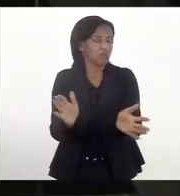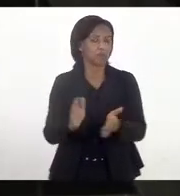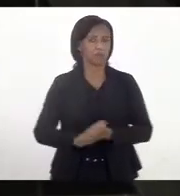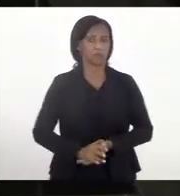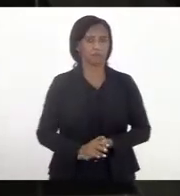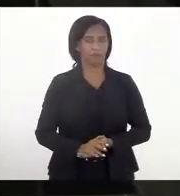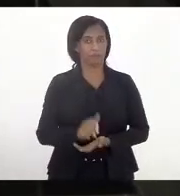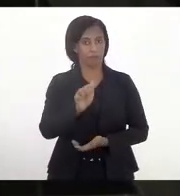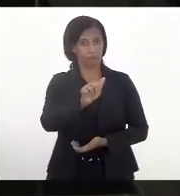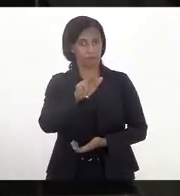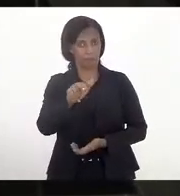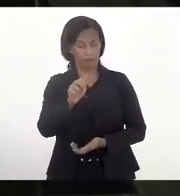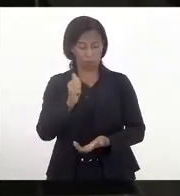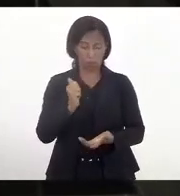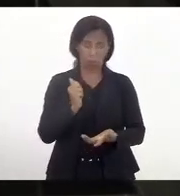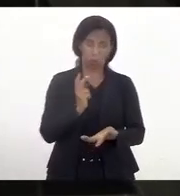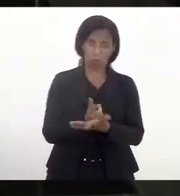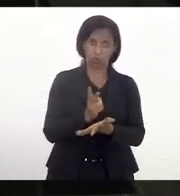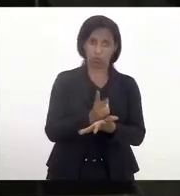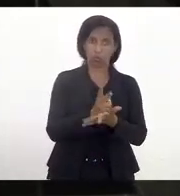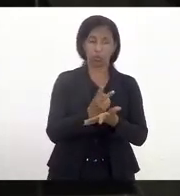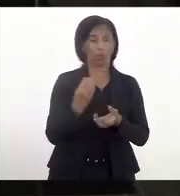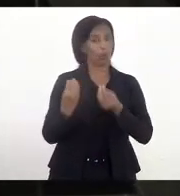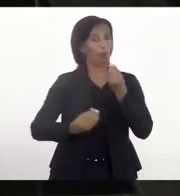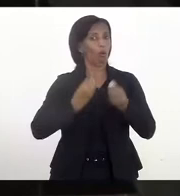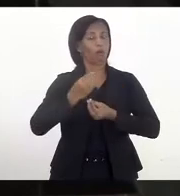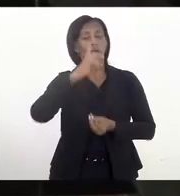continuando Como manda